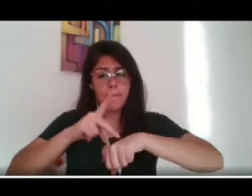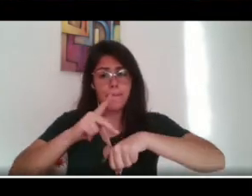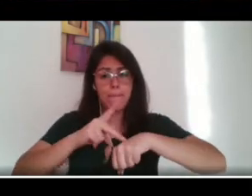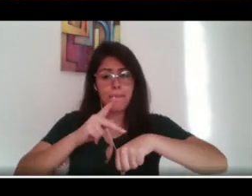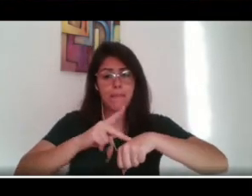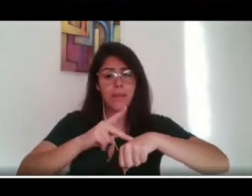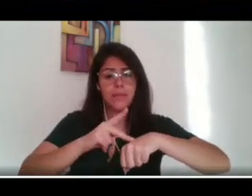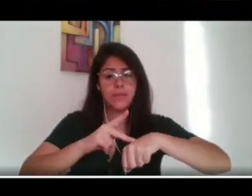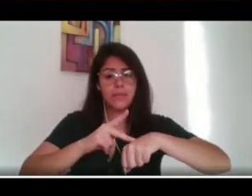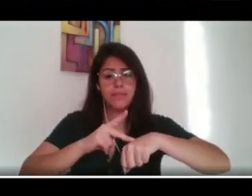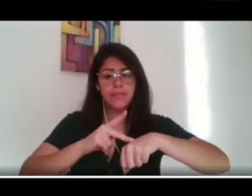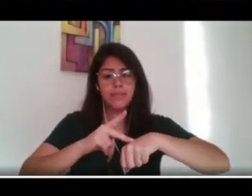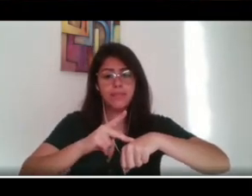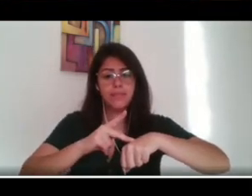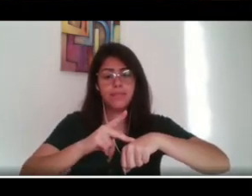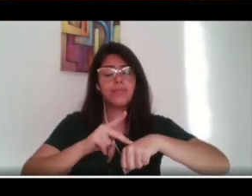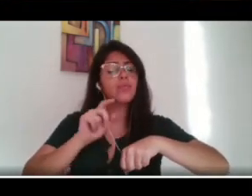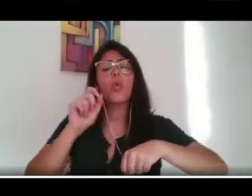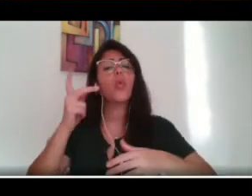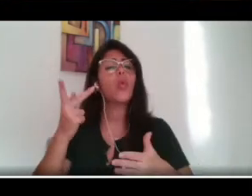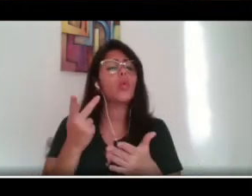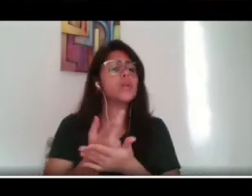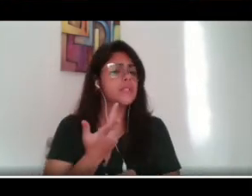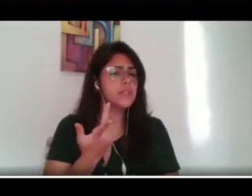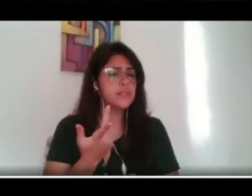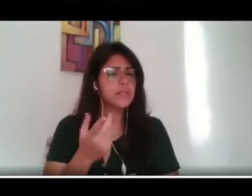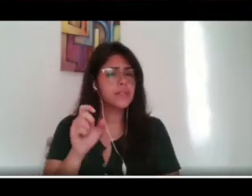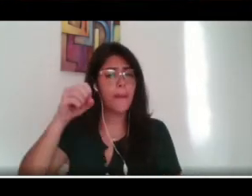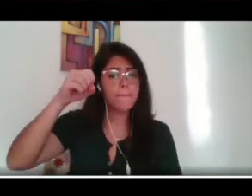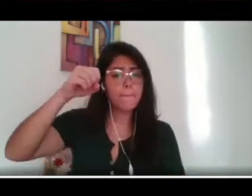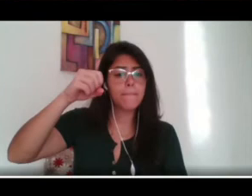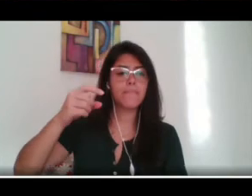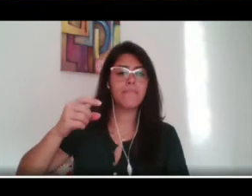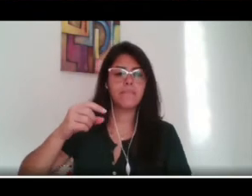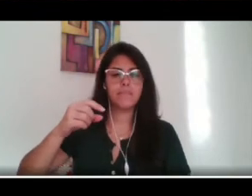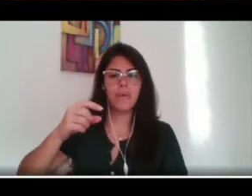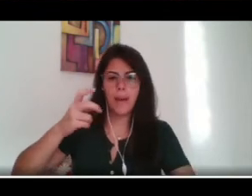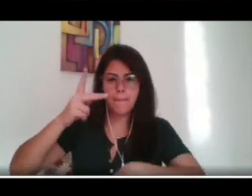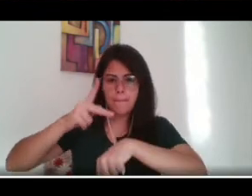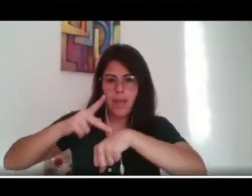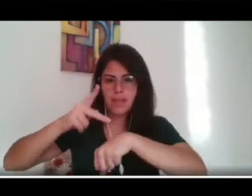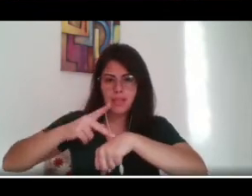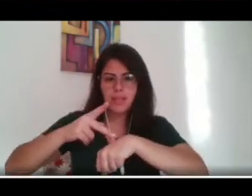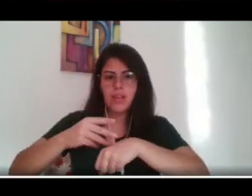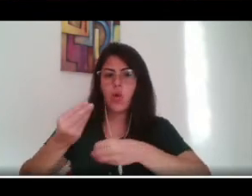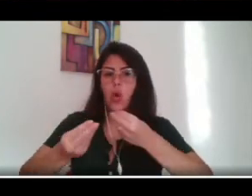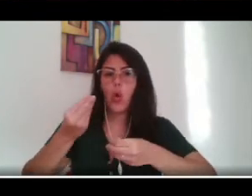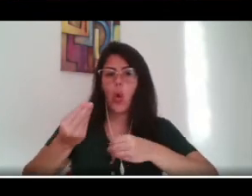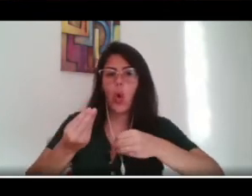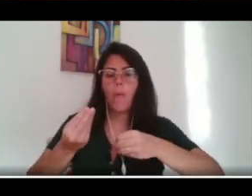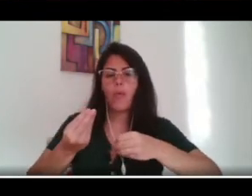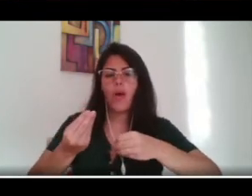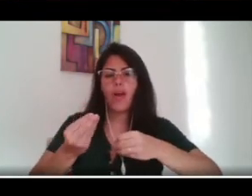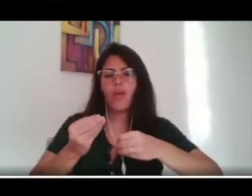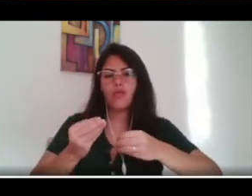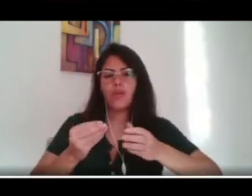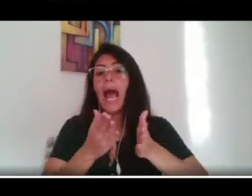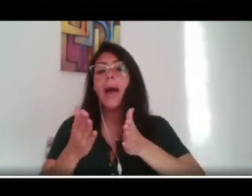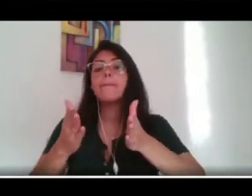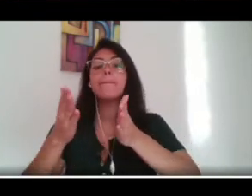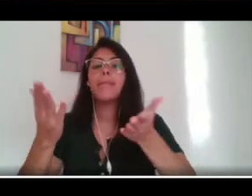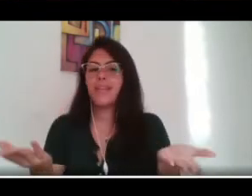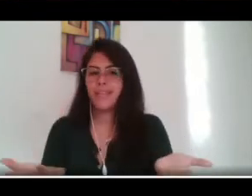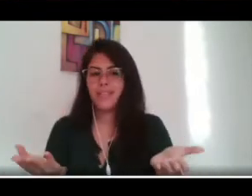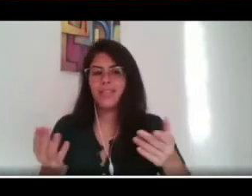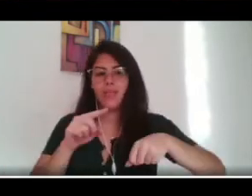né? A trajetória dela vai ser uma coisa assim, né? Que altura máxima é essa? É a altura máxima